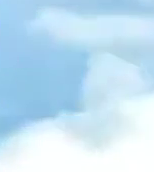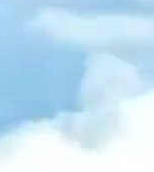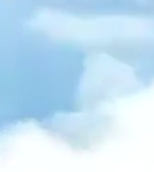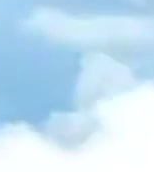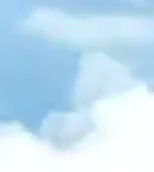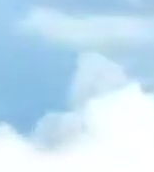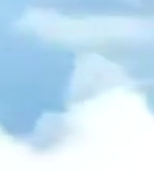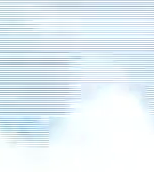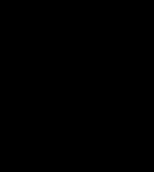Obrigado.